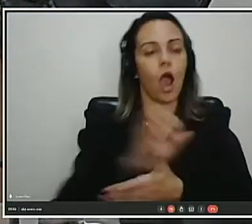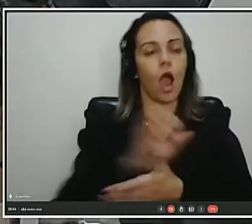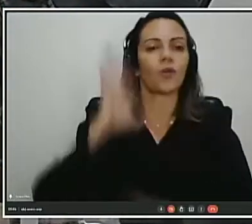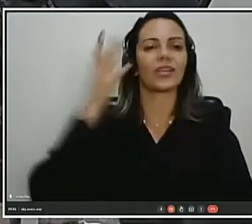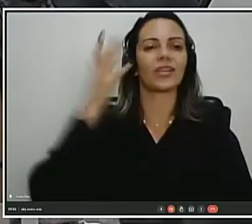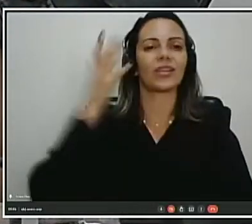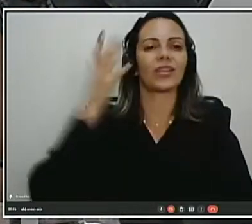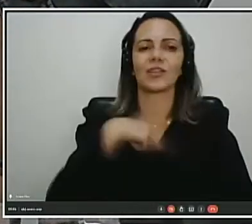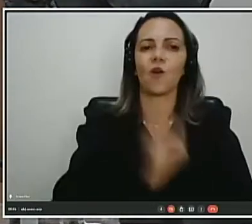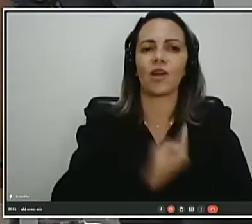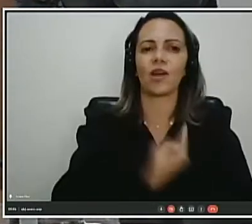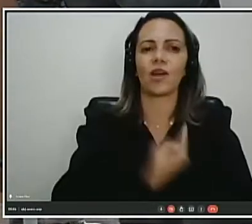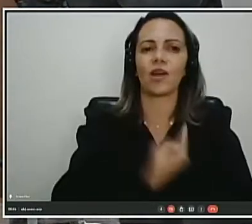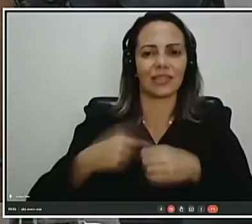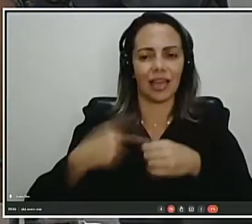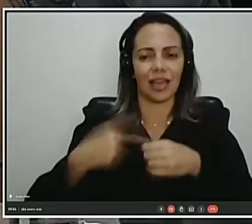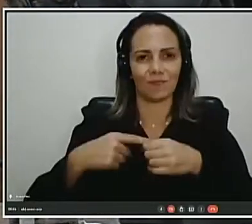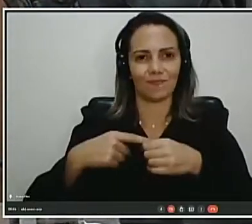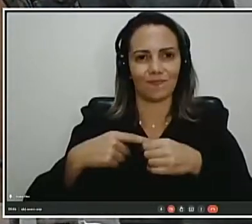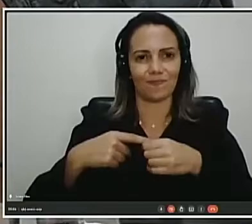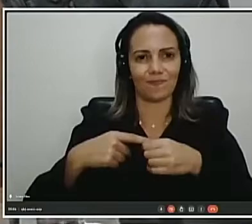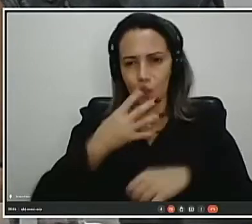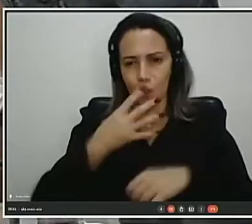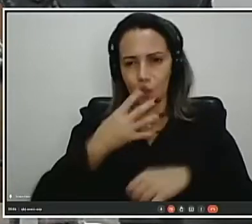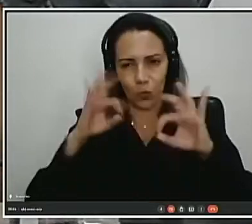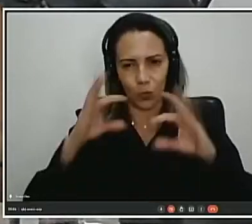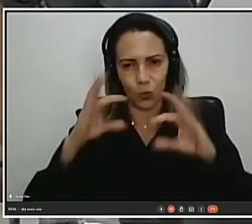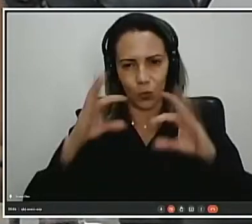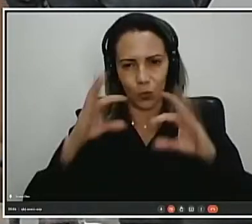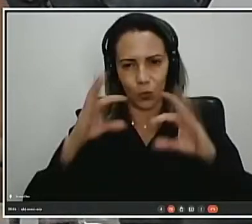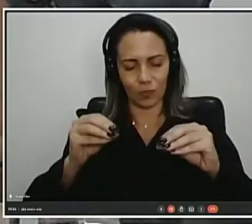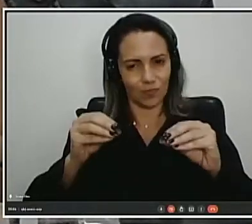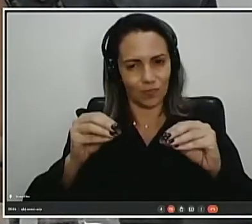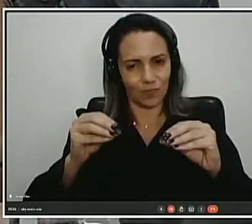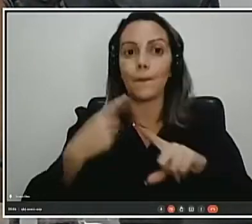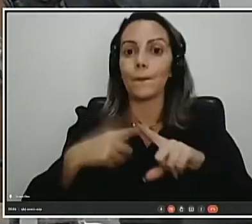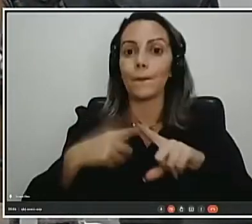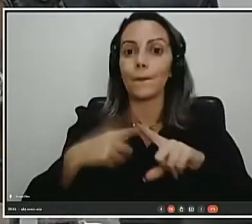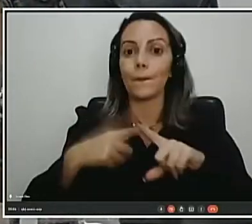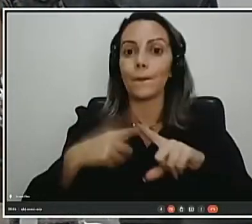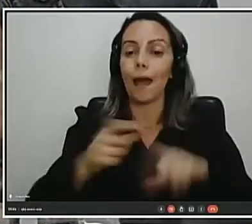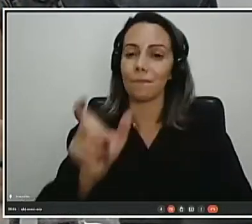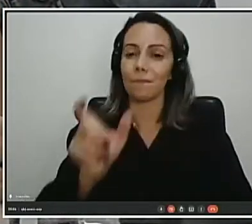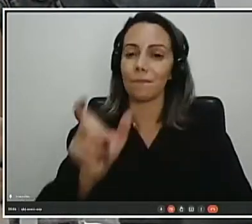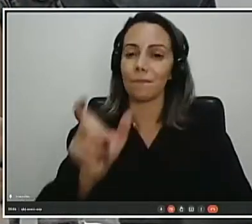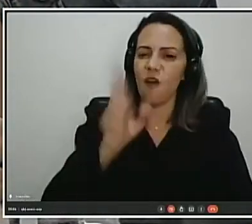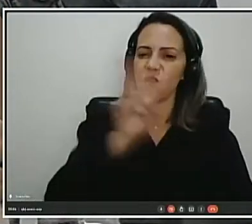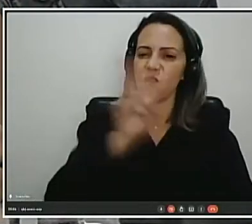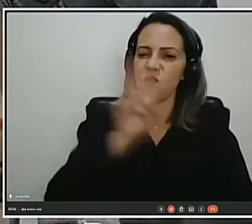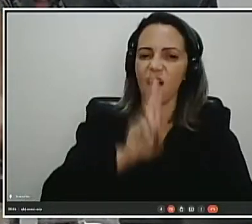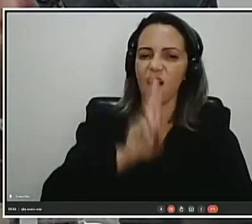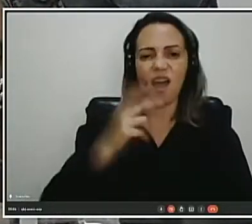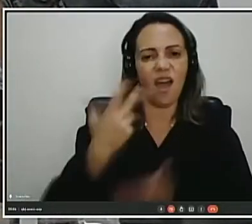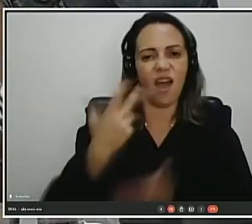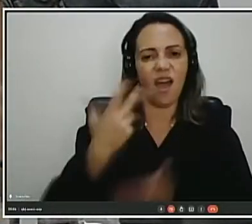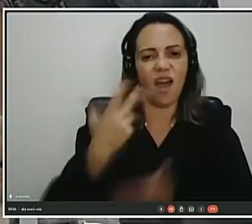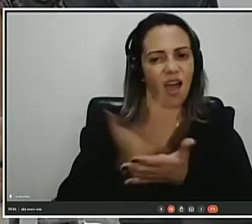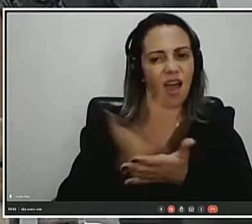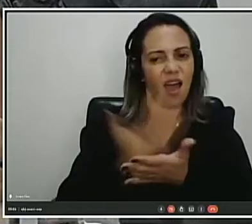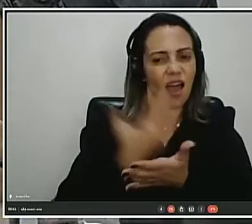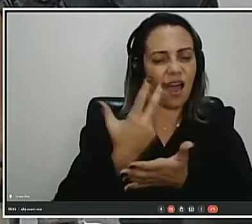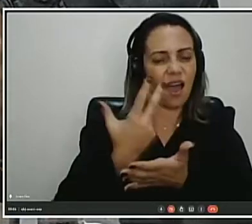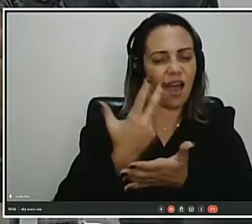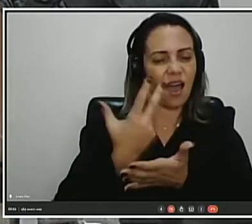cidade. Não agradei a todos, pois a palavra foi usada erroneamente para falar que traria custos